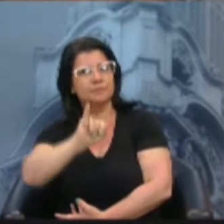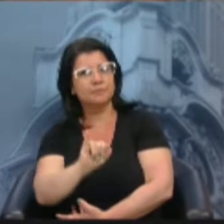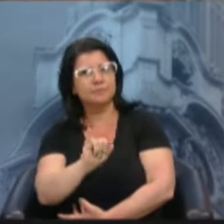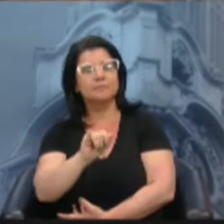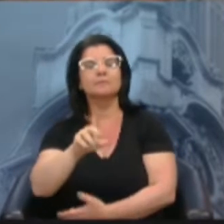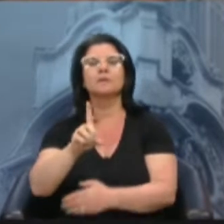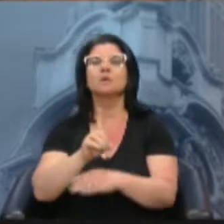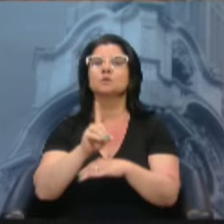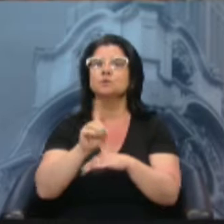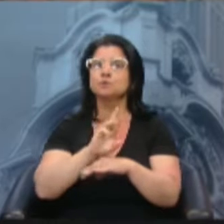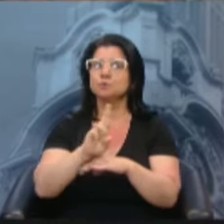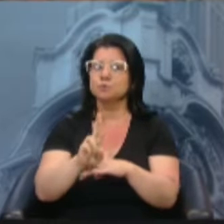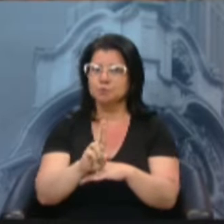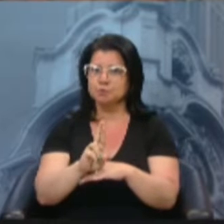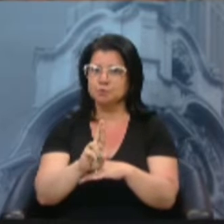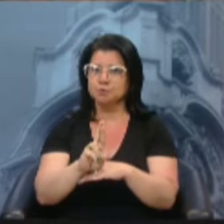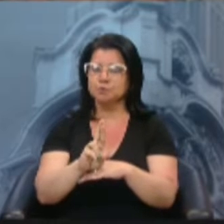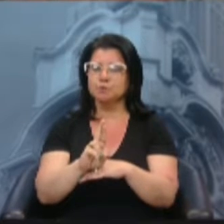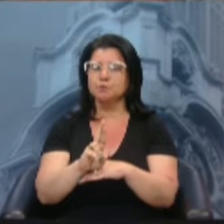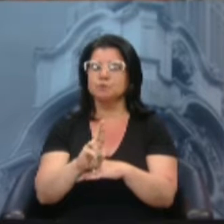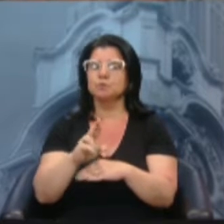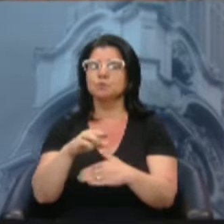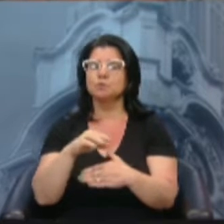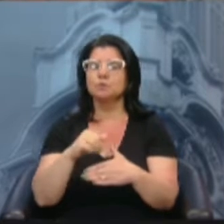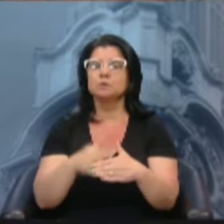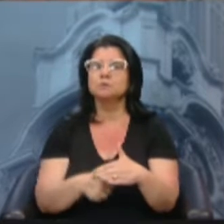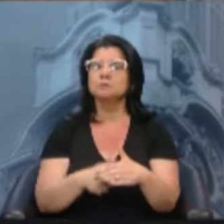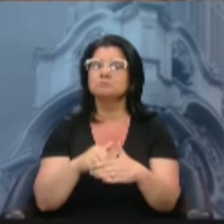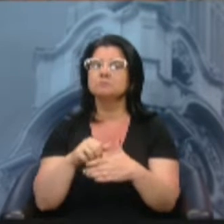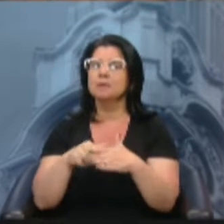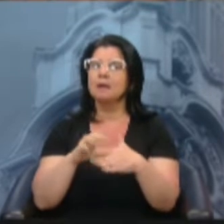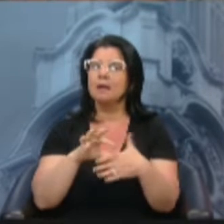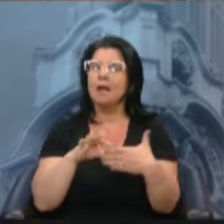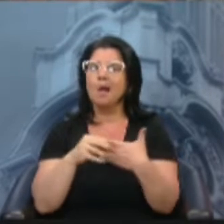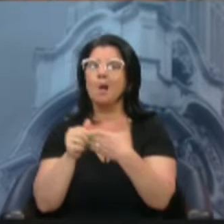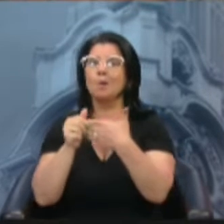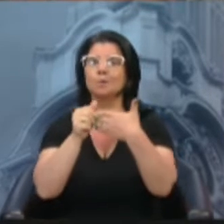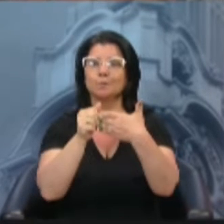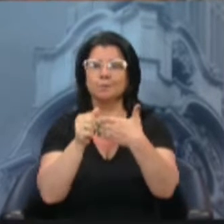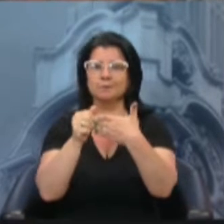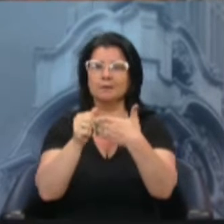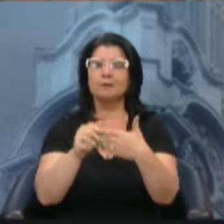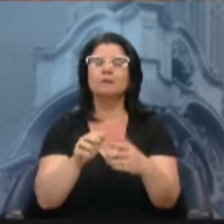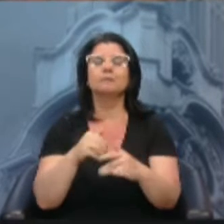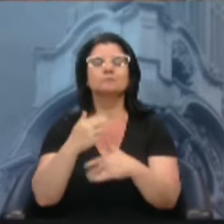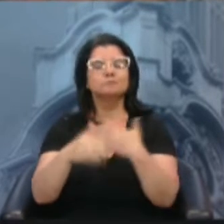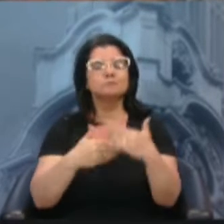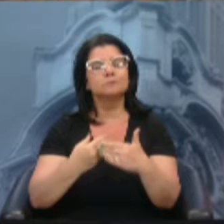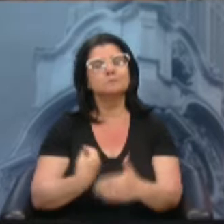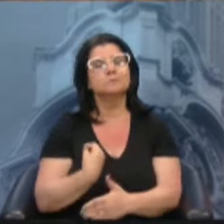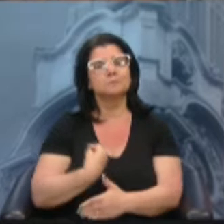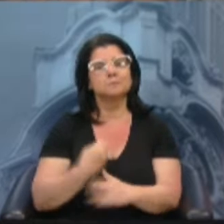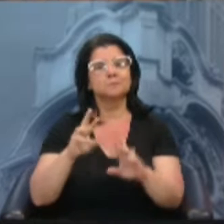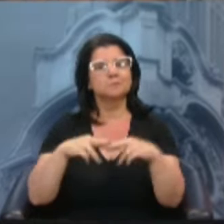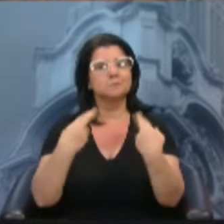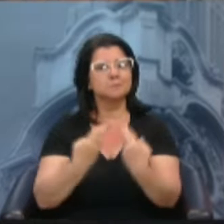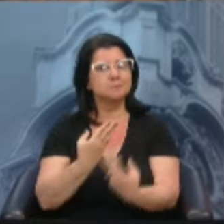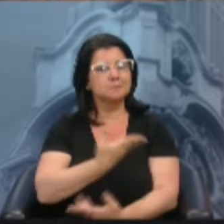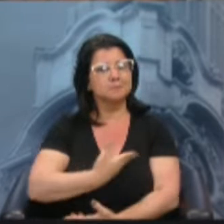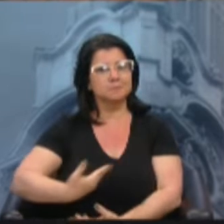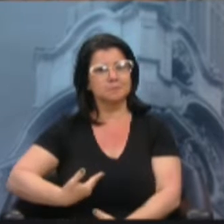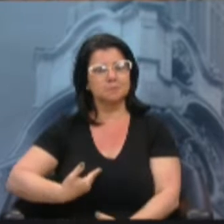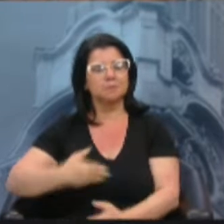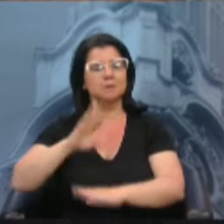todas, né, as autoridades, todos presentes nessa audiência pública, né, enquanto representante do